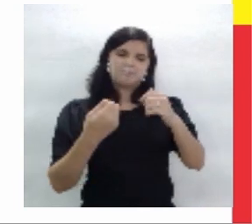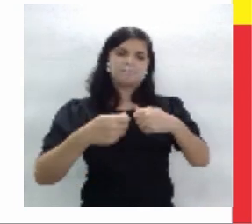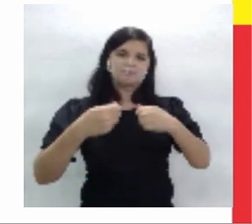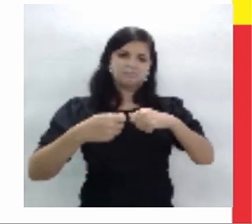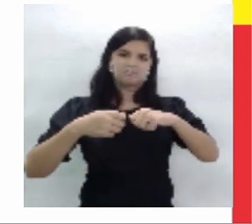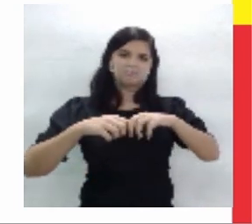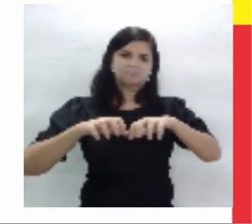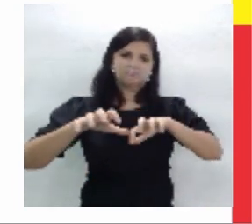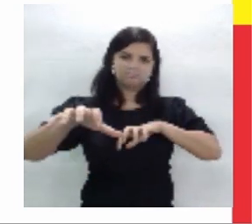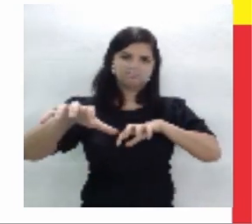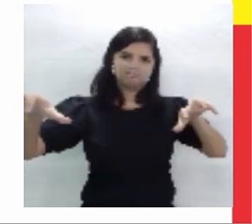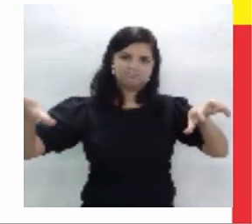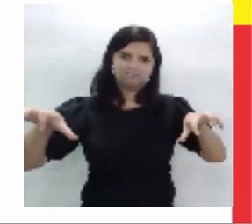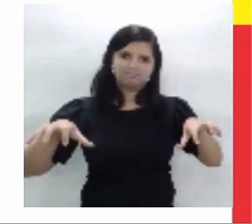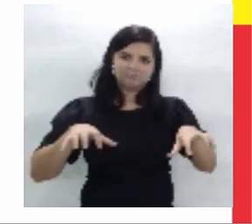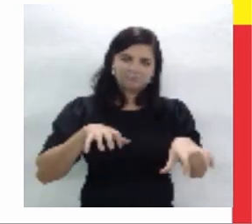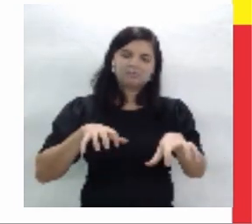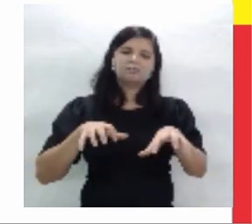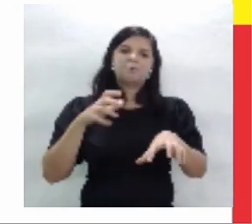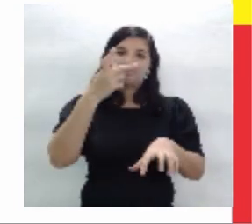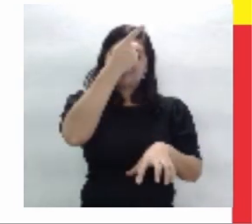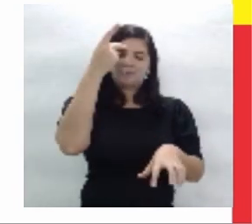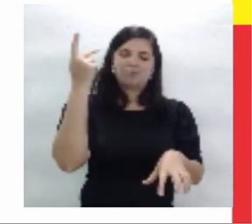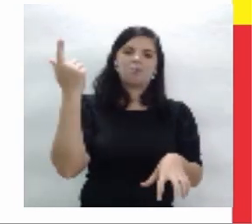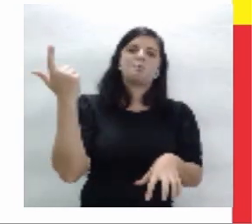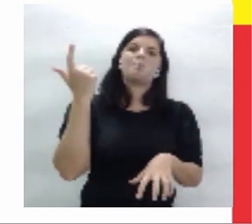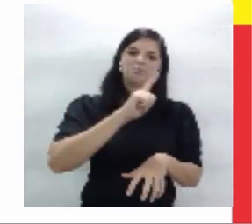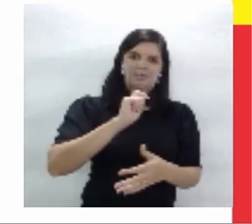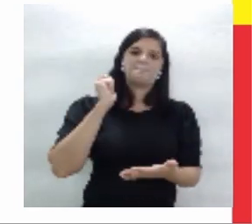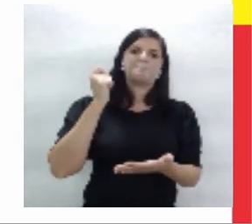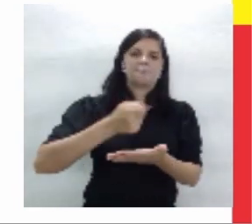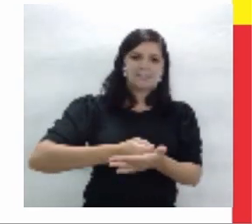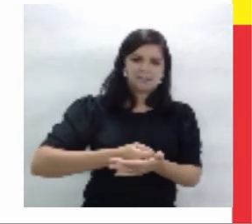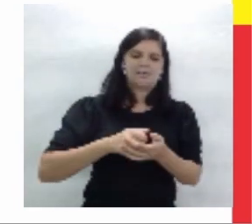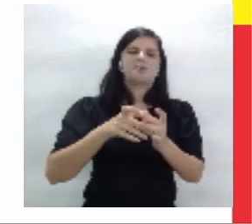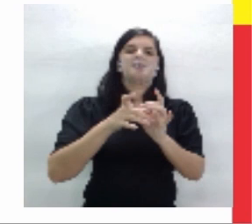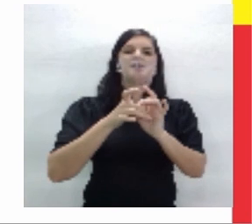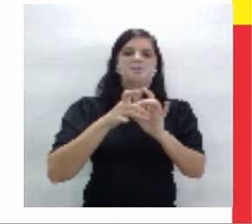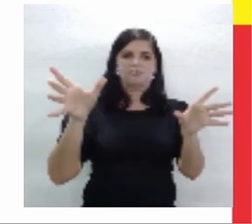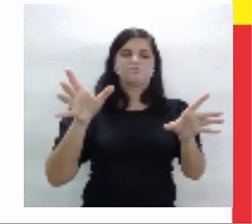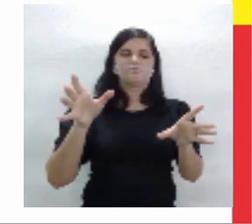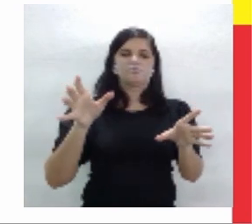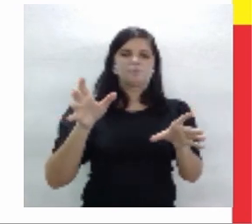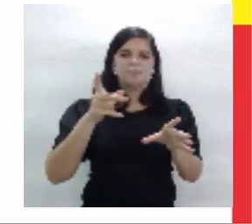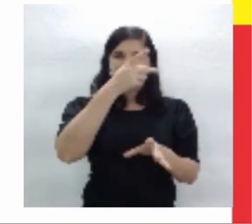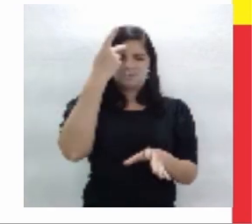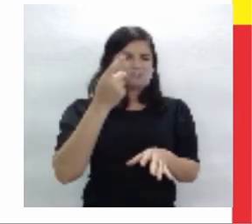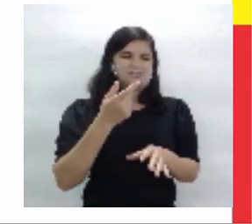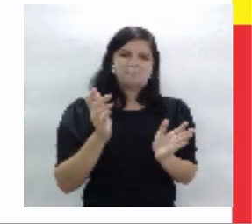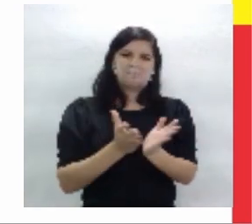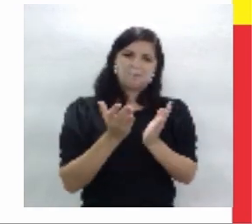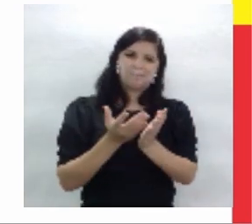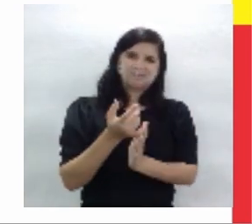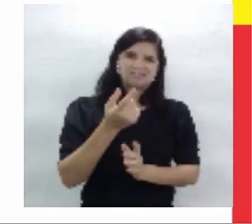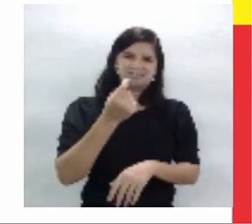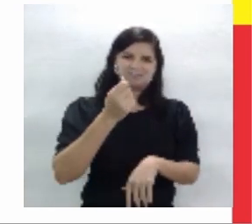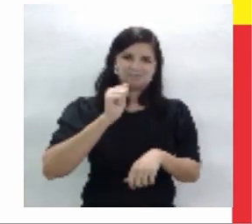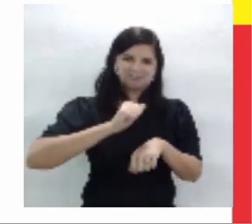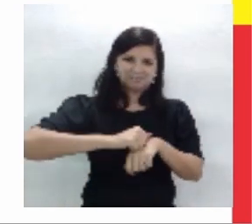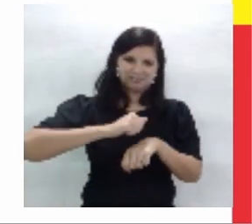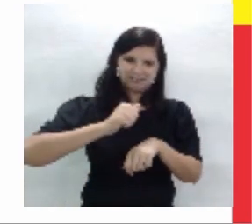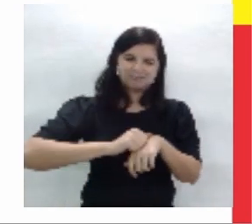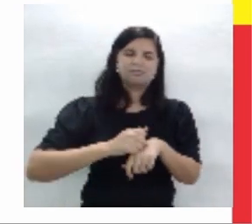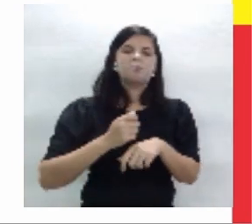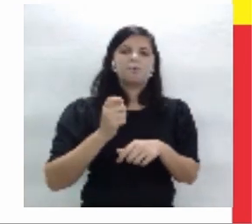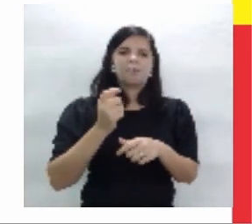as pessoas que consigam pagar água, elas paguem, as pessoas que não consigam paguem o menor valor, ou muitas vezes não